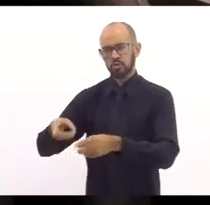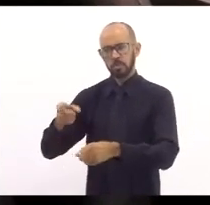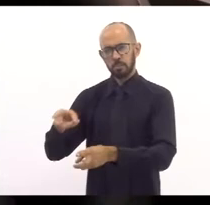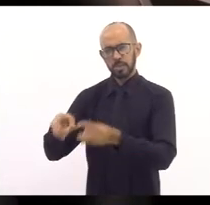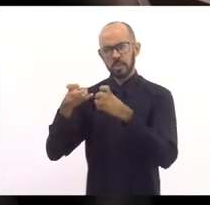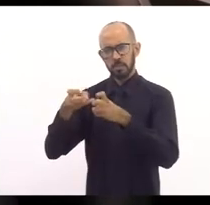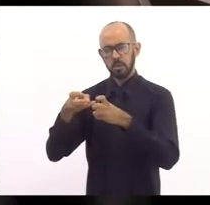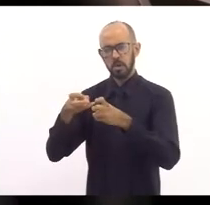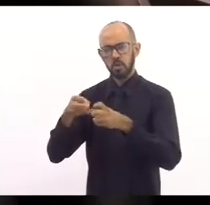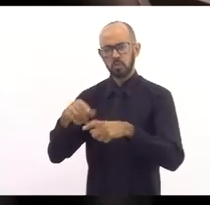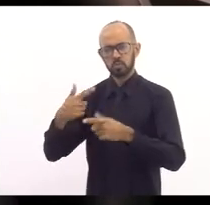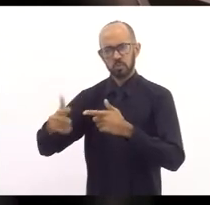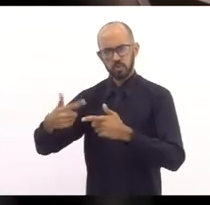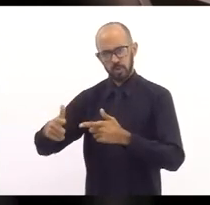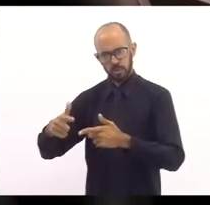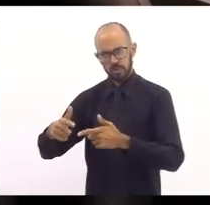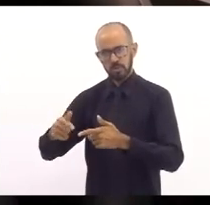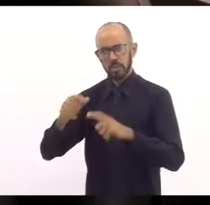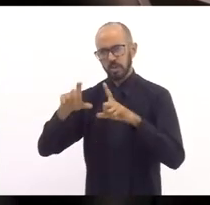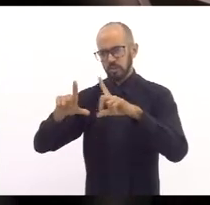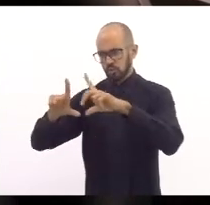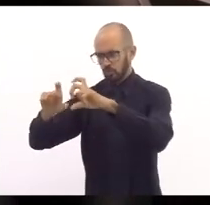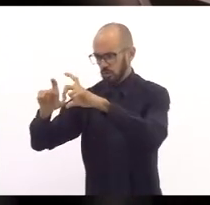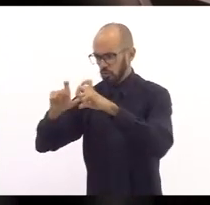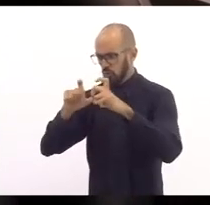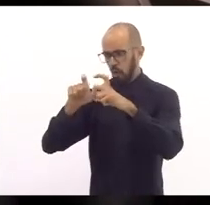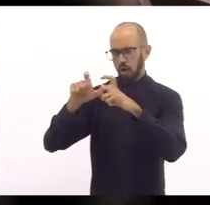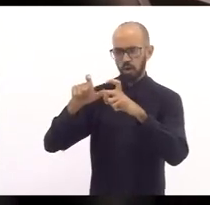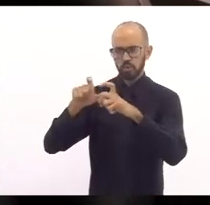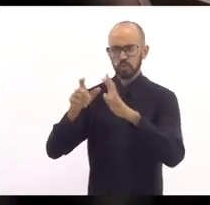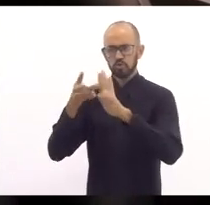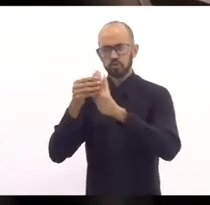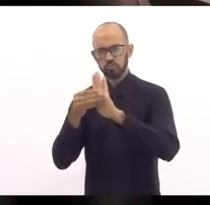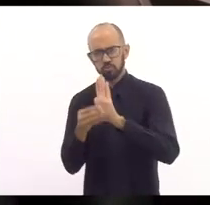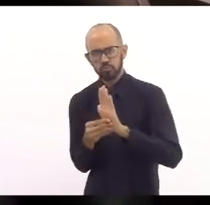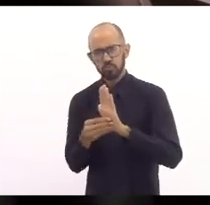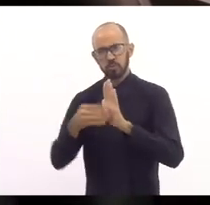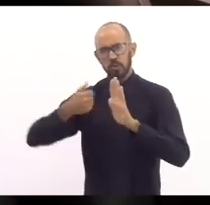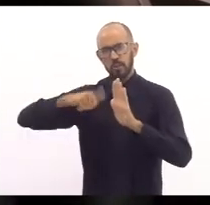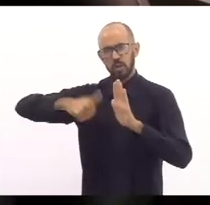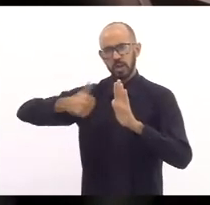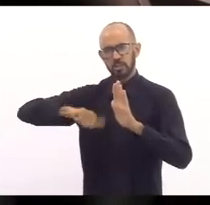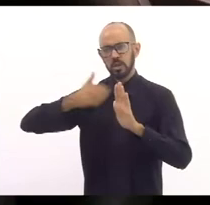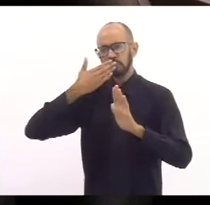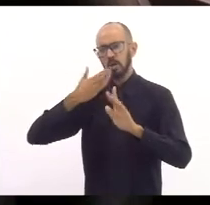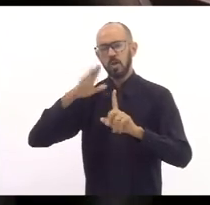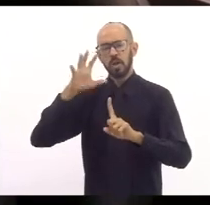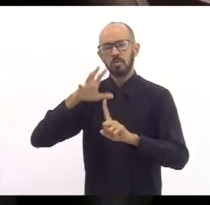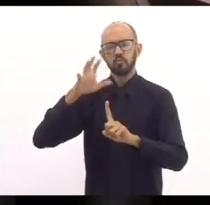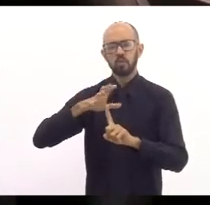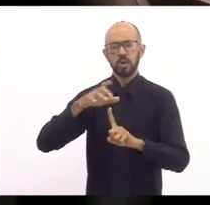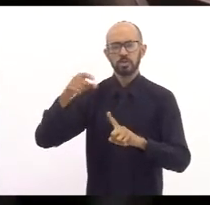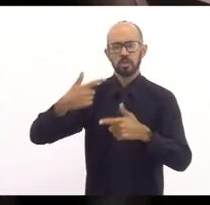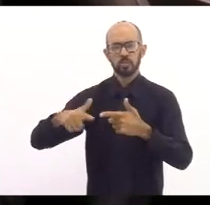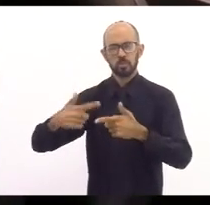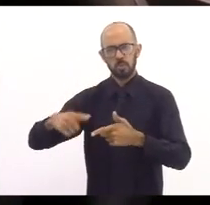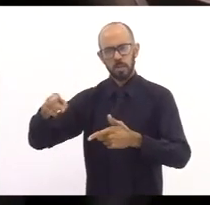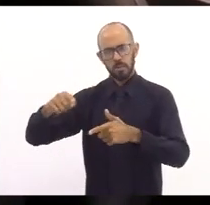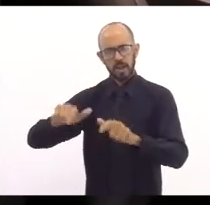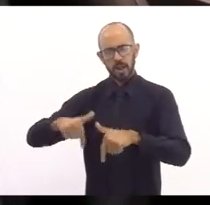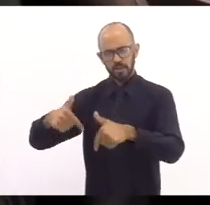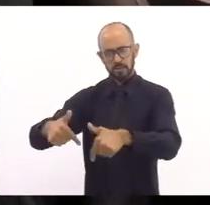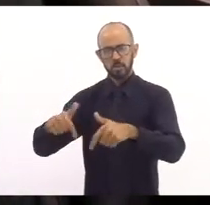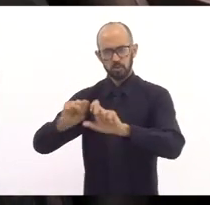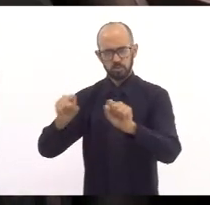qual era o tipo de problema, com fotos, com registros, e uma avaliação de qual é a interferência do problema na operação do